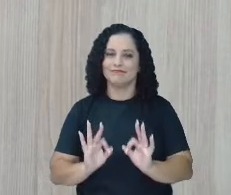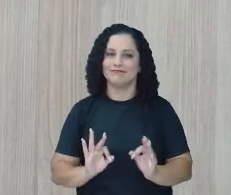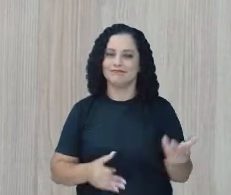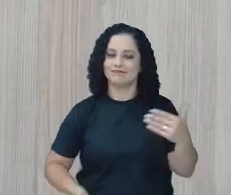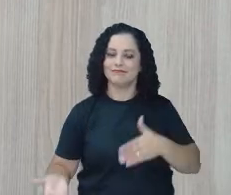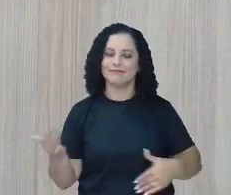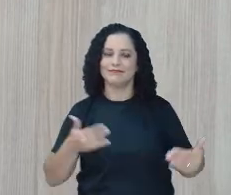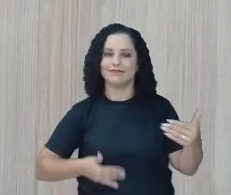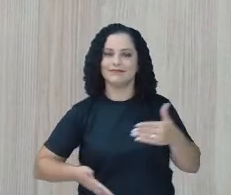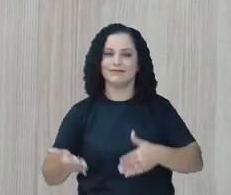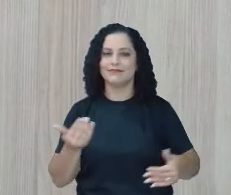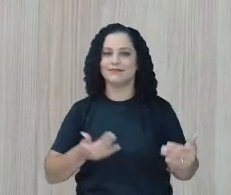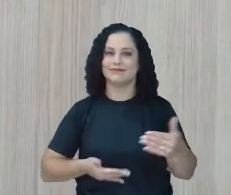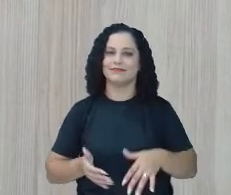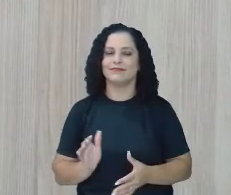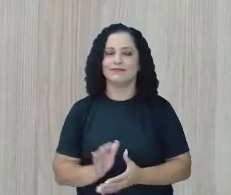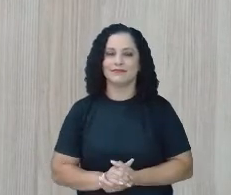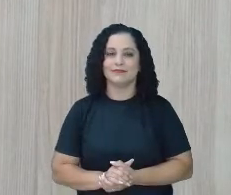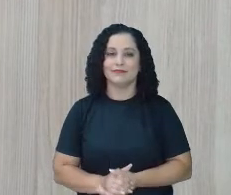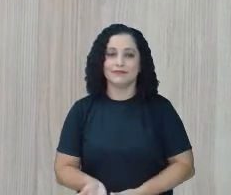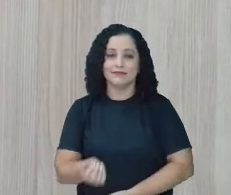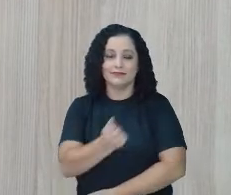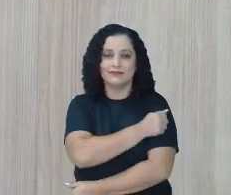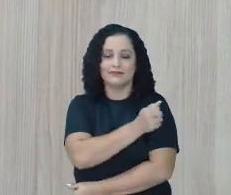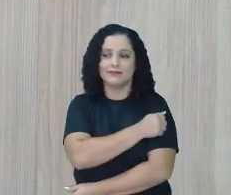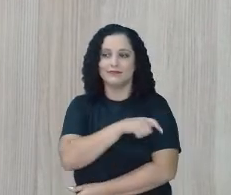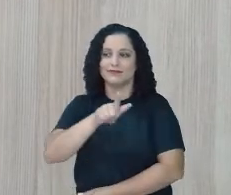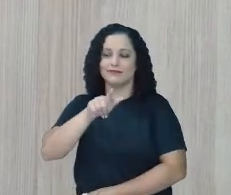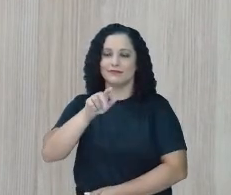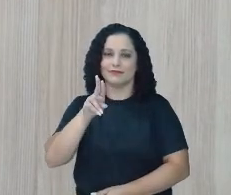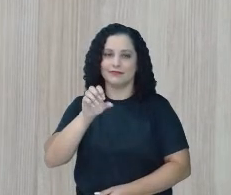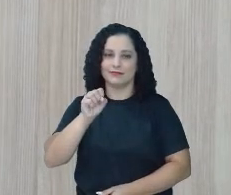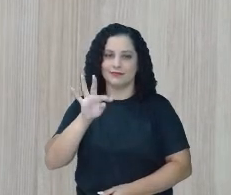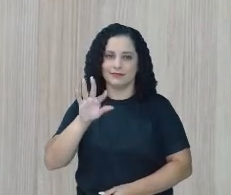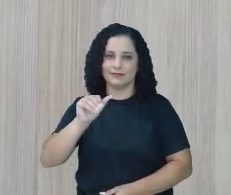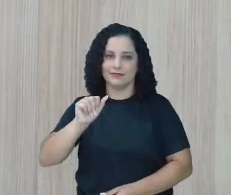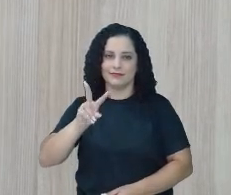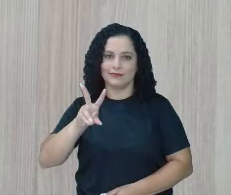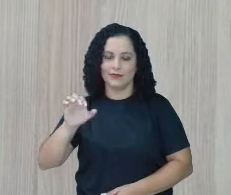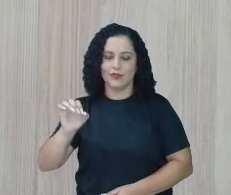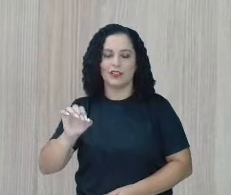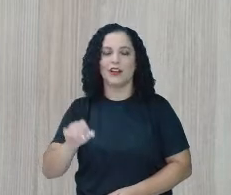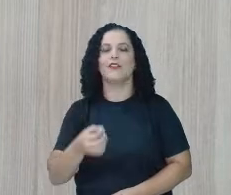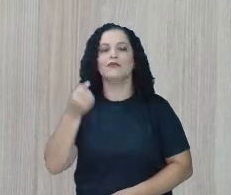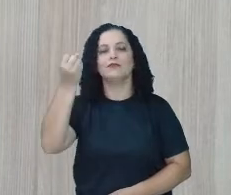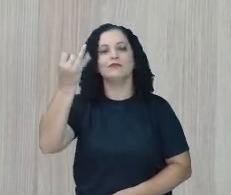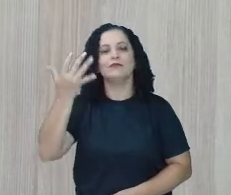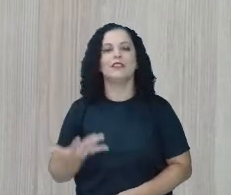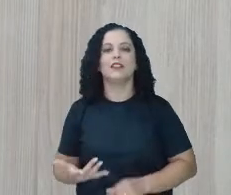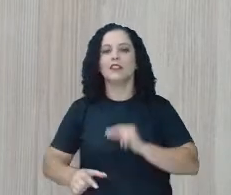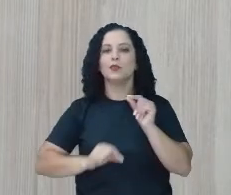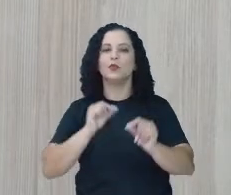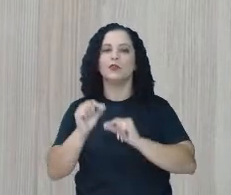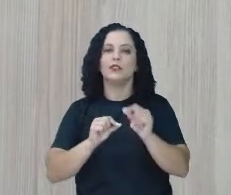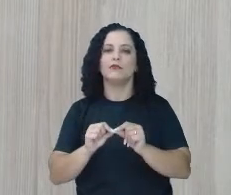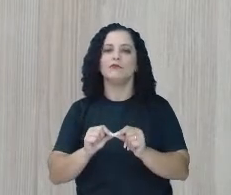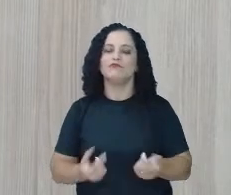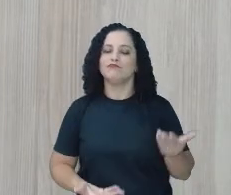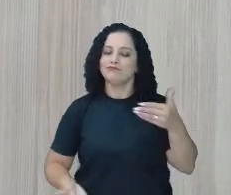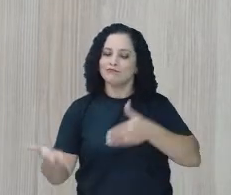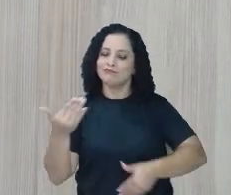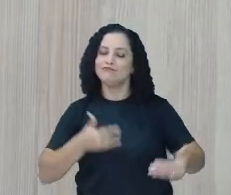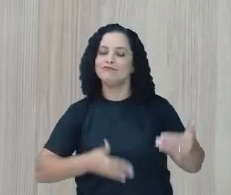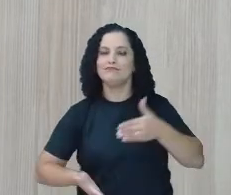certo? Então, Gustavo aqui, ó, da Escola Alexandre de Muniz, tá falando aqui com a gente, Briane e todo mundo